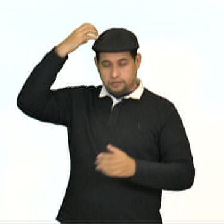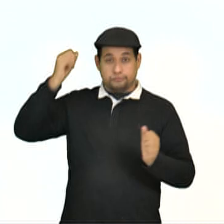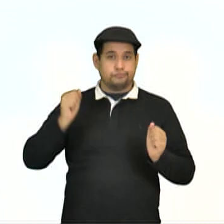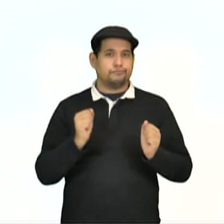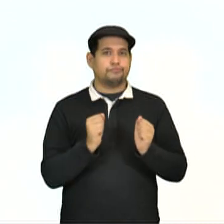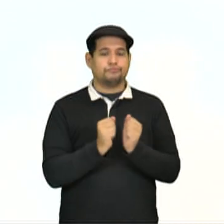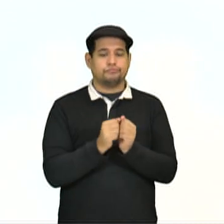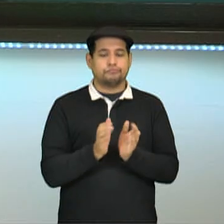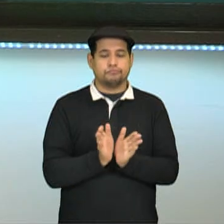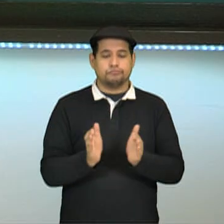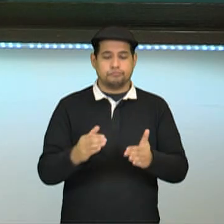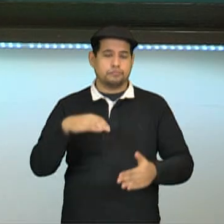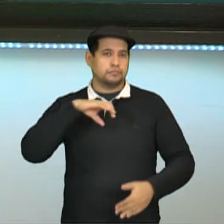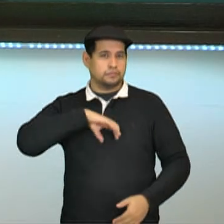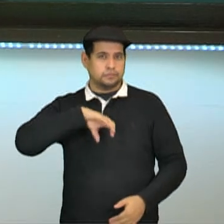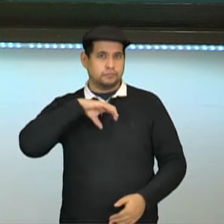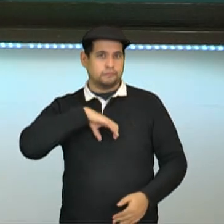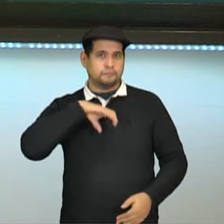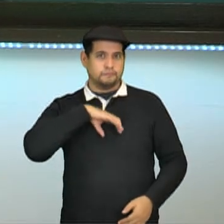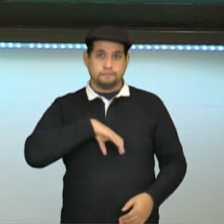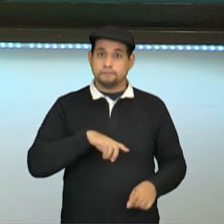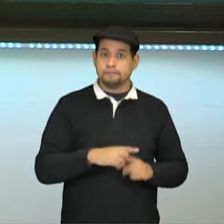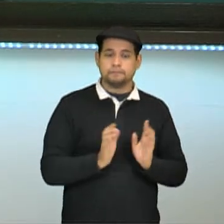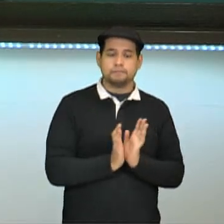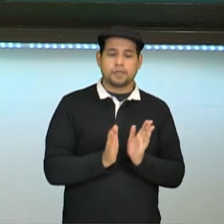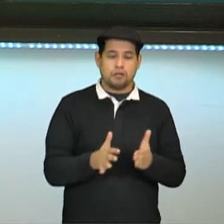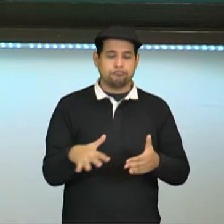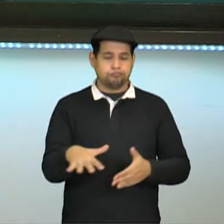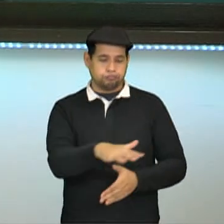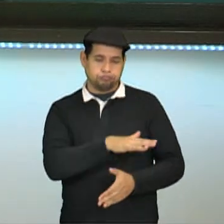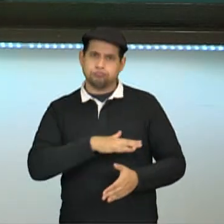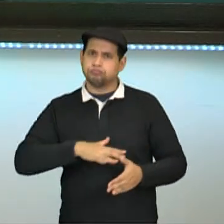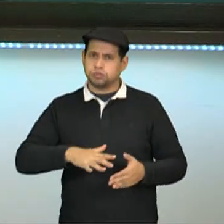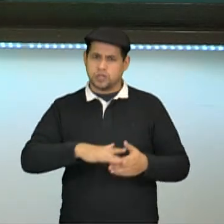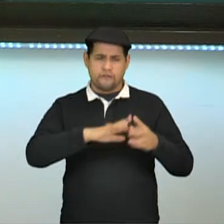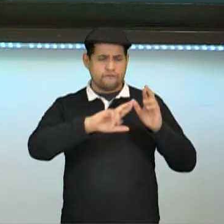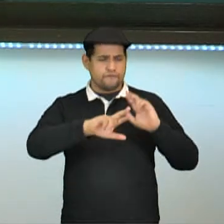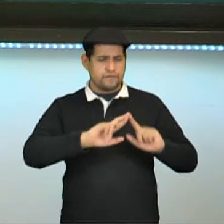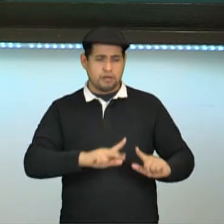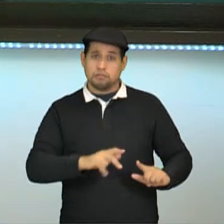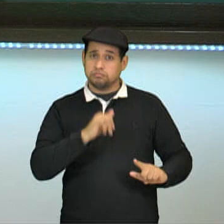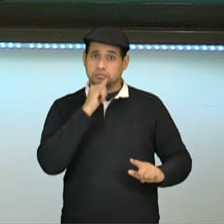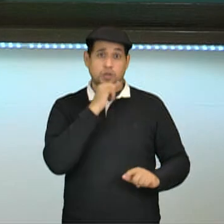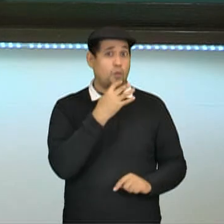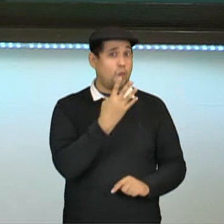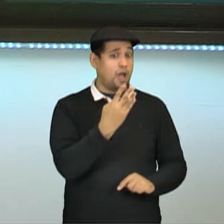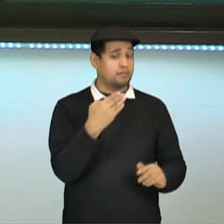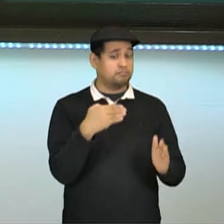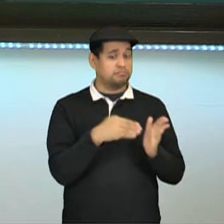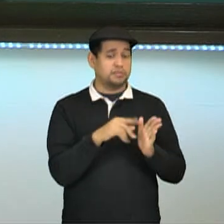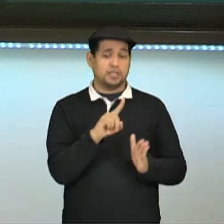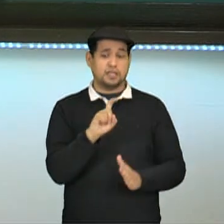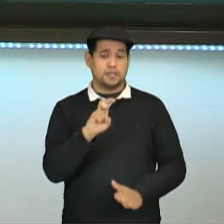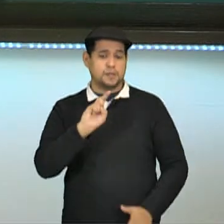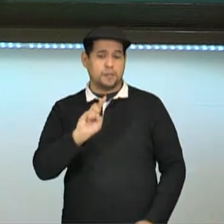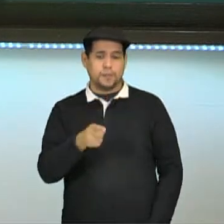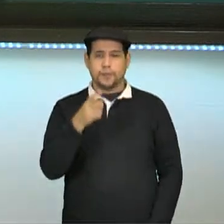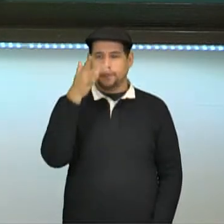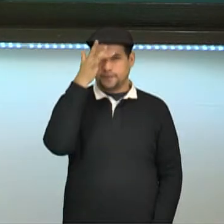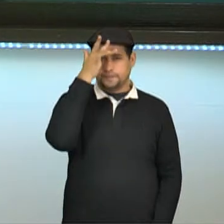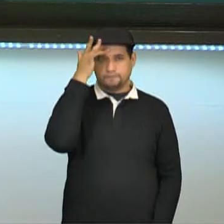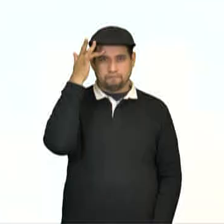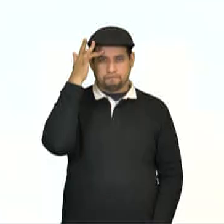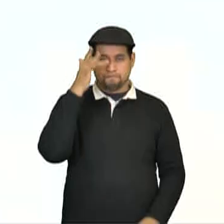corte portuguesa, que ali se estabelece numa margem bem grande de diferença entre 4 a 15.000